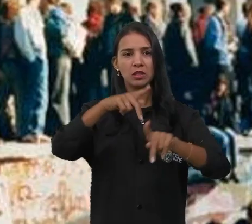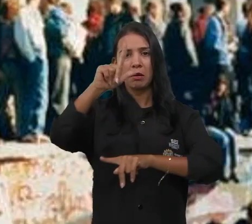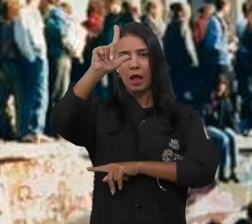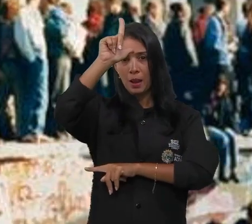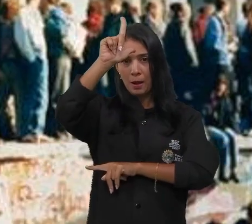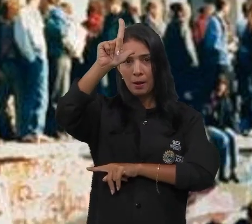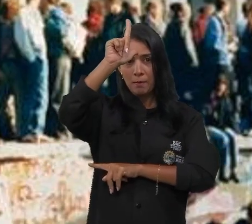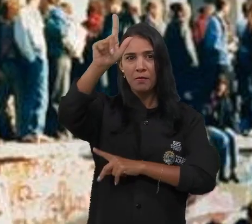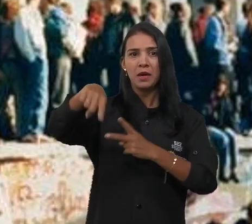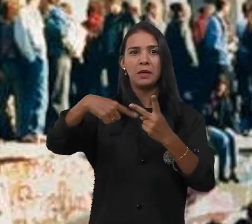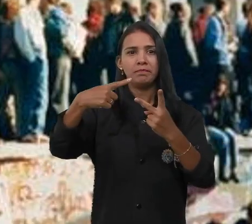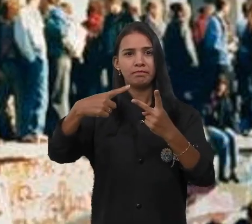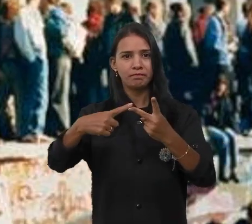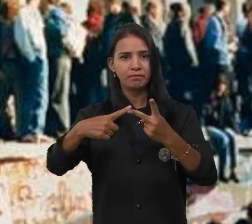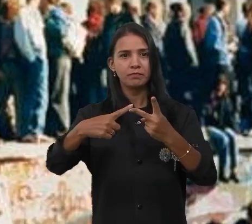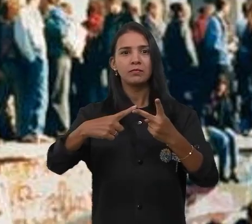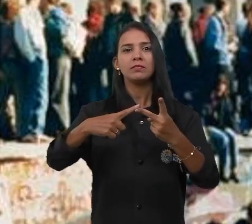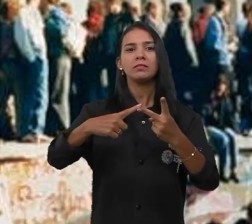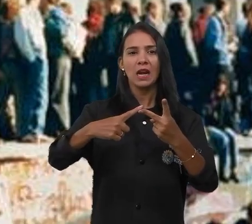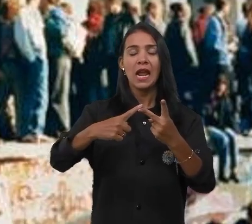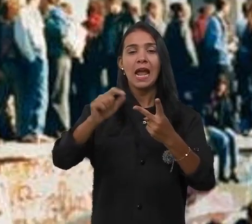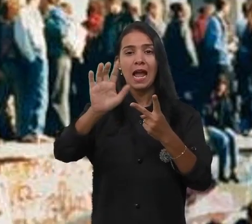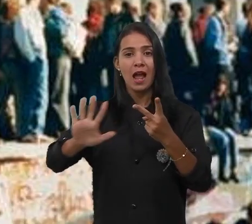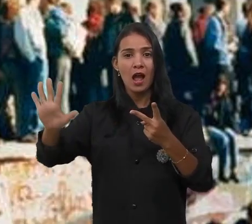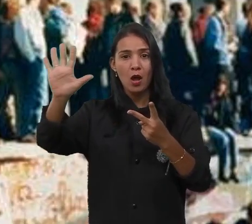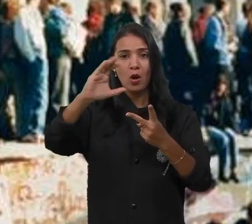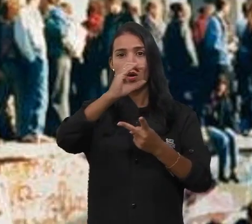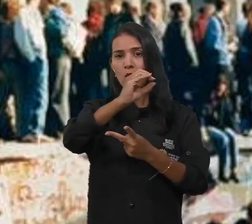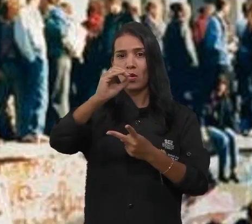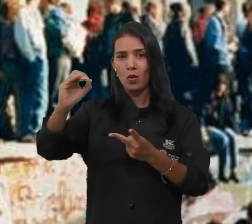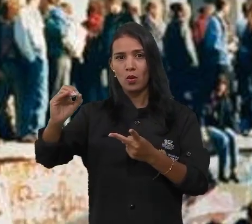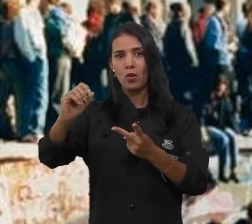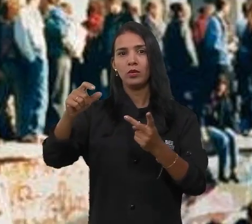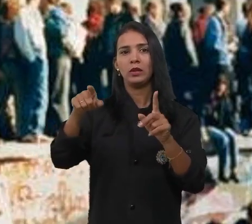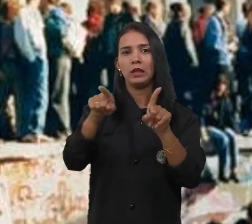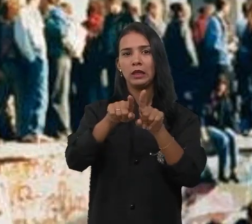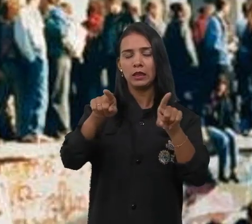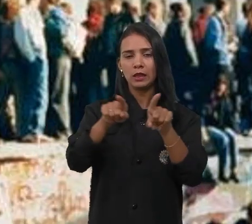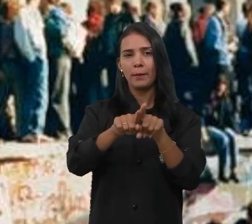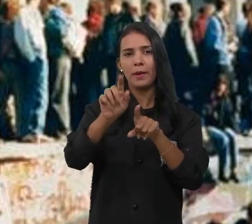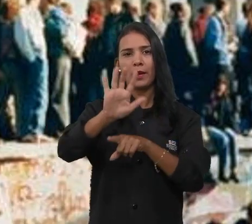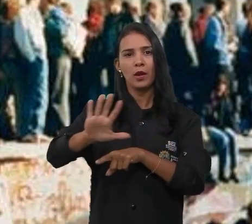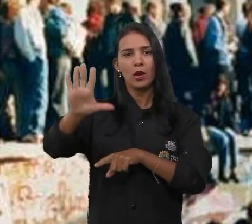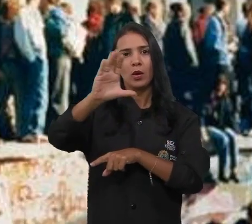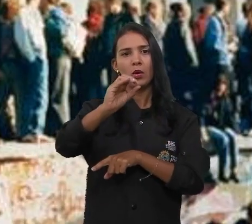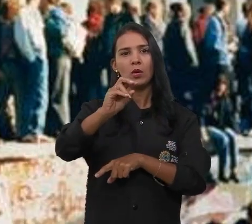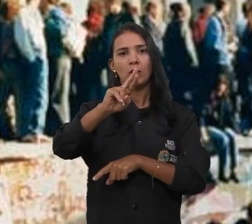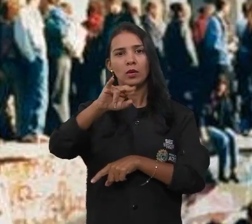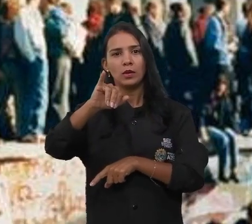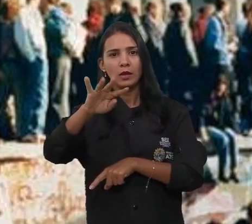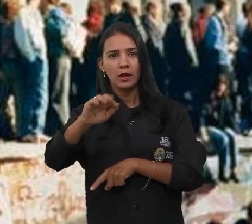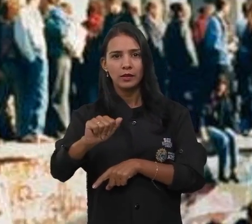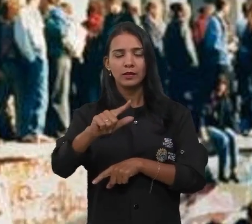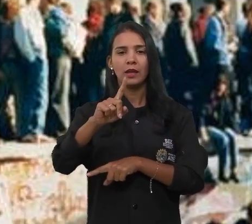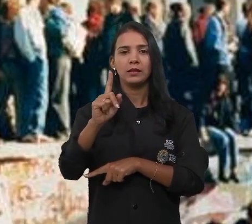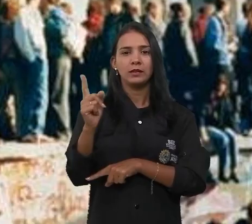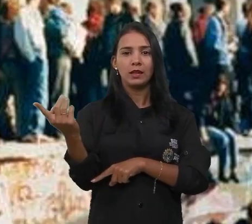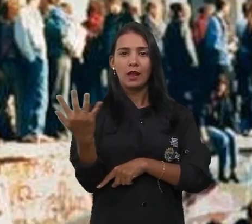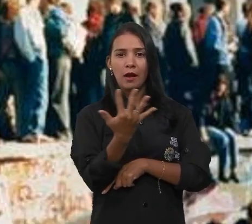gente? Alemães ocidentais e orientais reunidos após a queda do Muro de